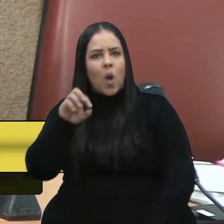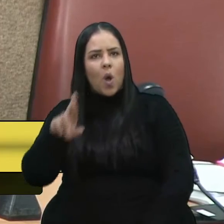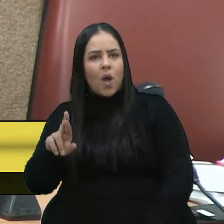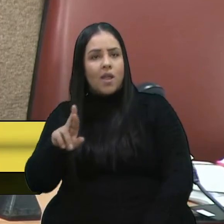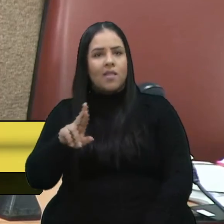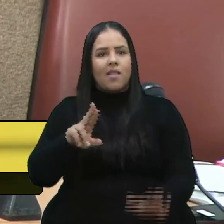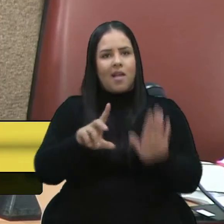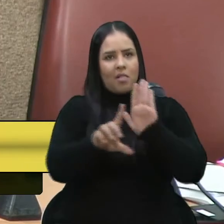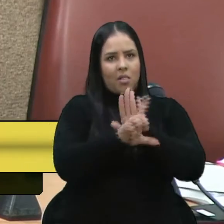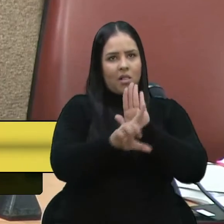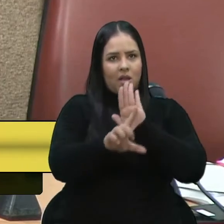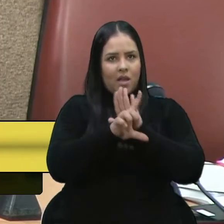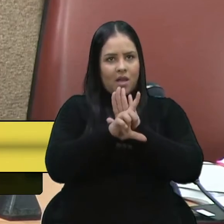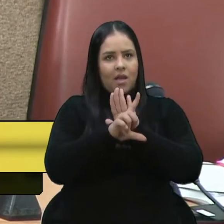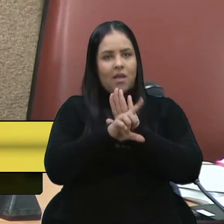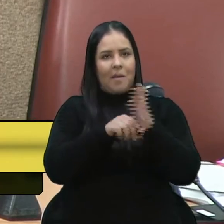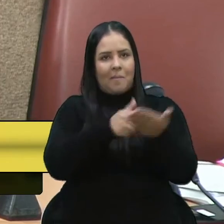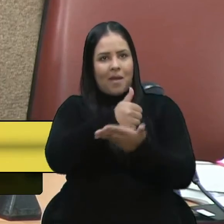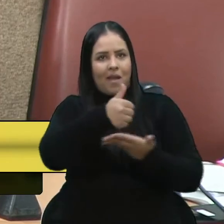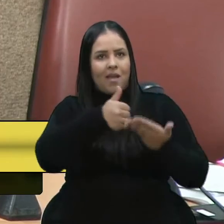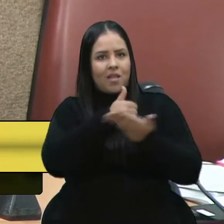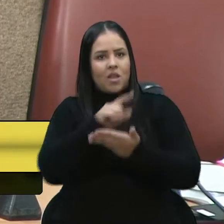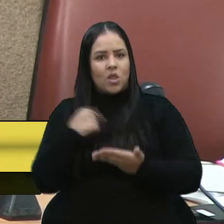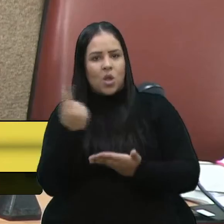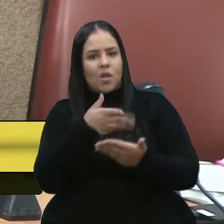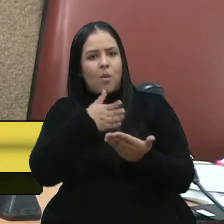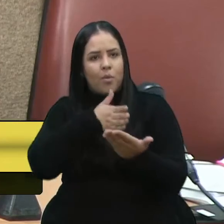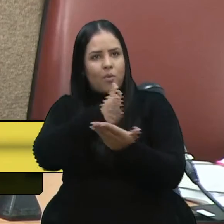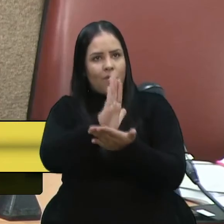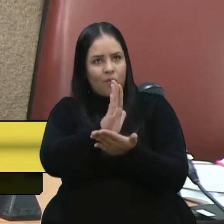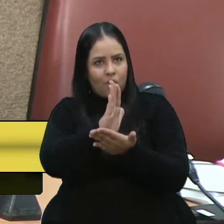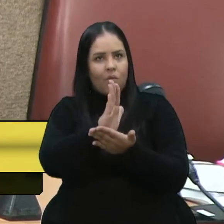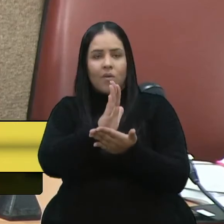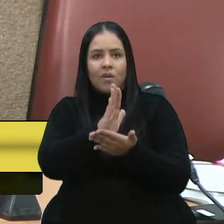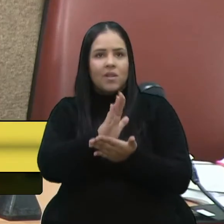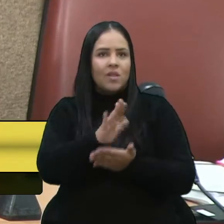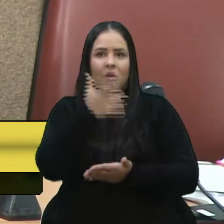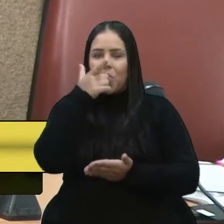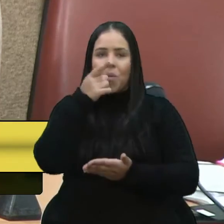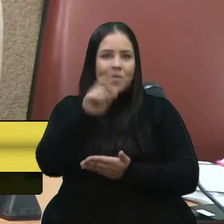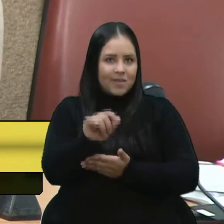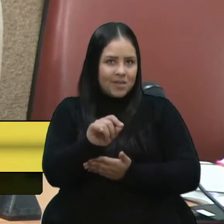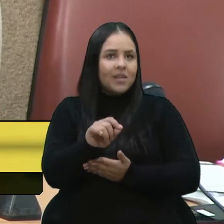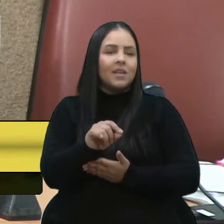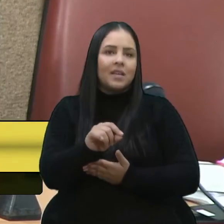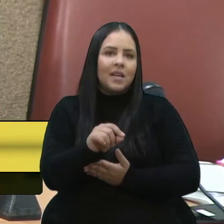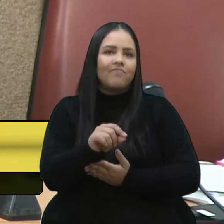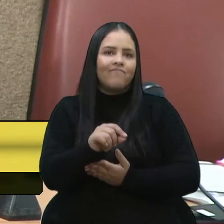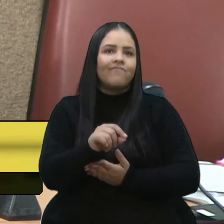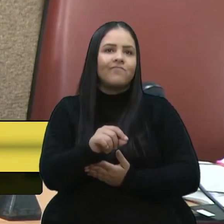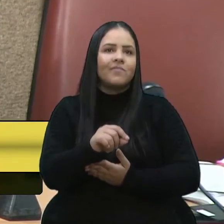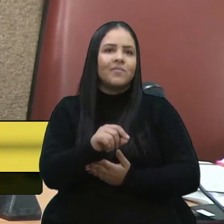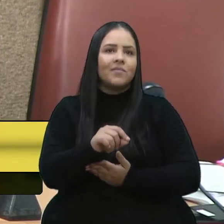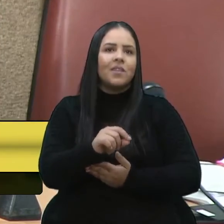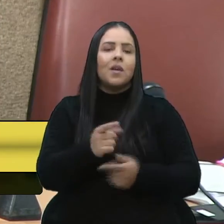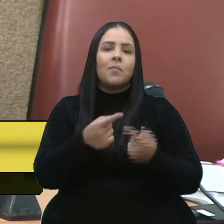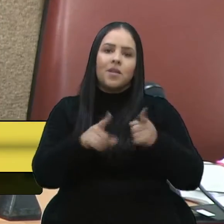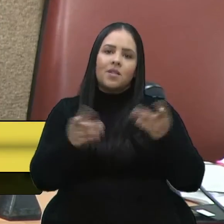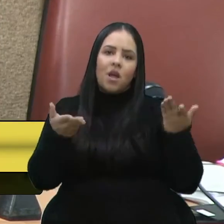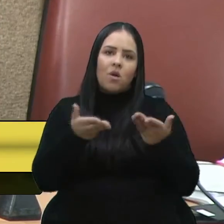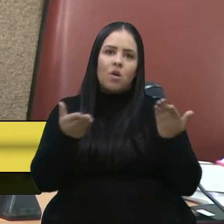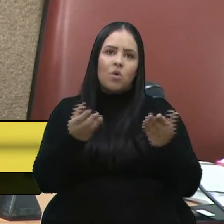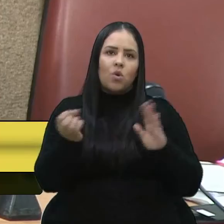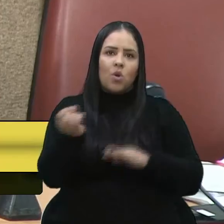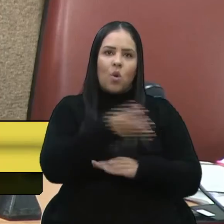Diretrizes, quando a gente aprovou a Lei de Diretrizes, infelizmente não passou naquele momento, né, mas agora, com a nova licitação, a gente